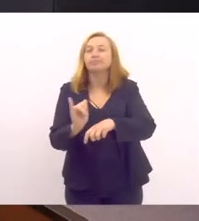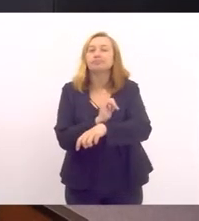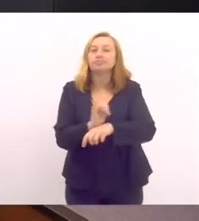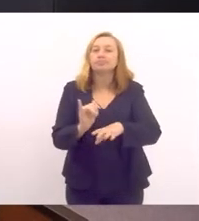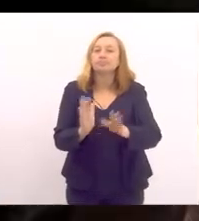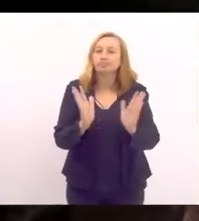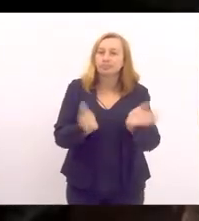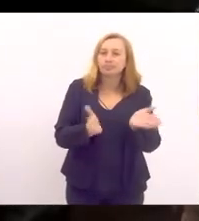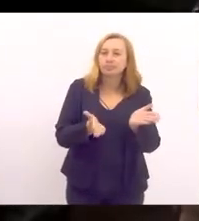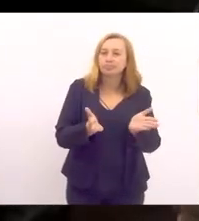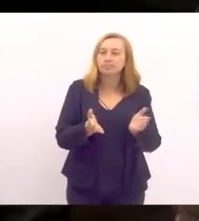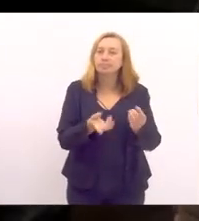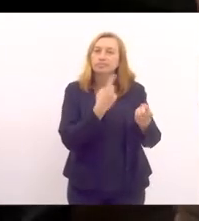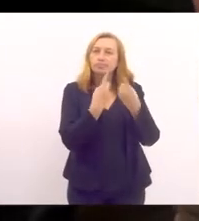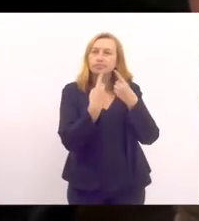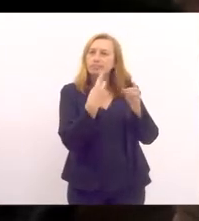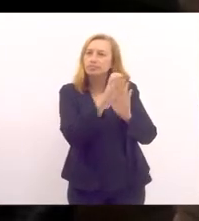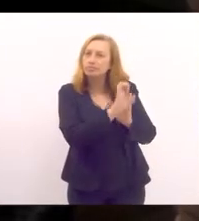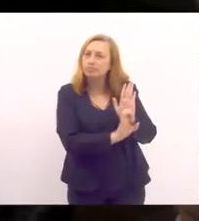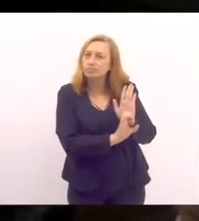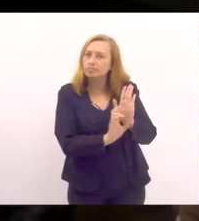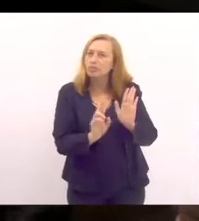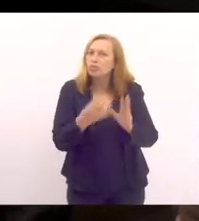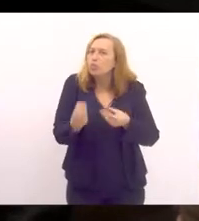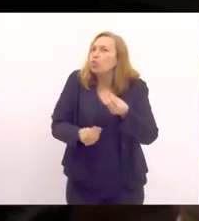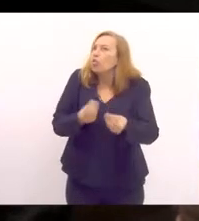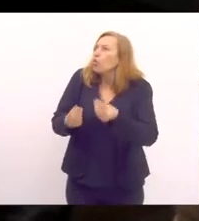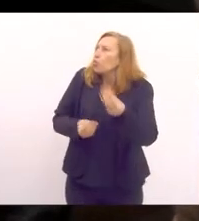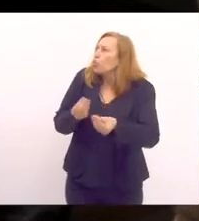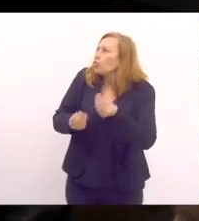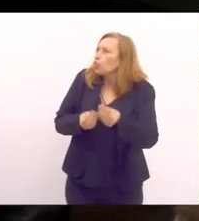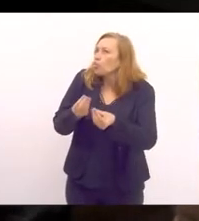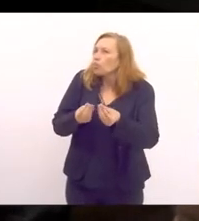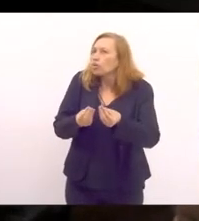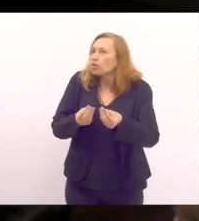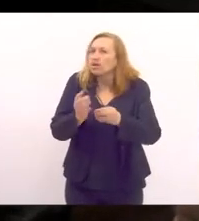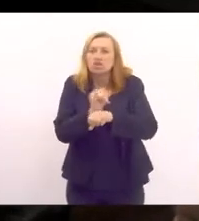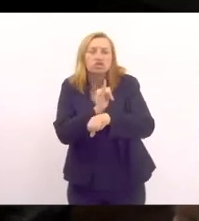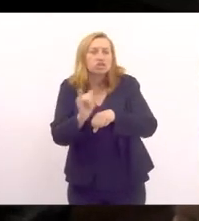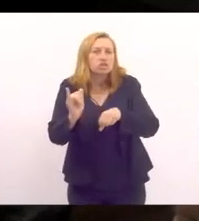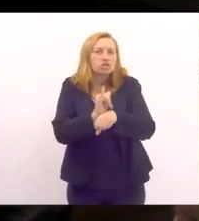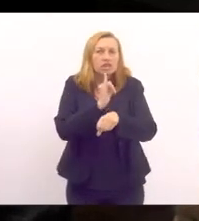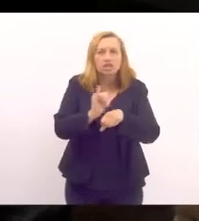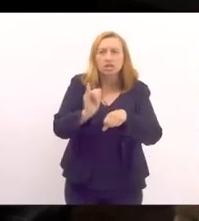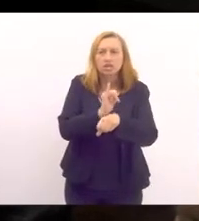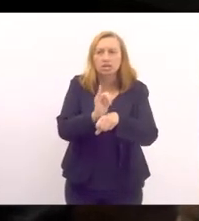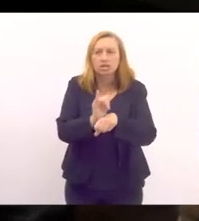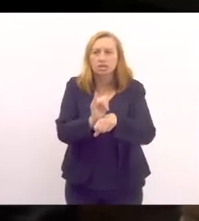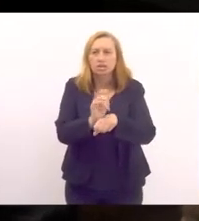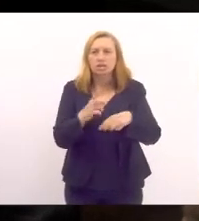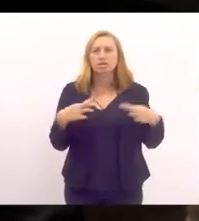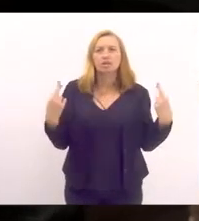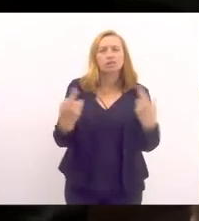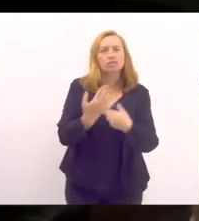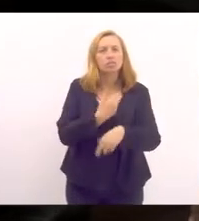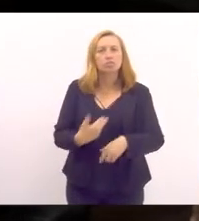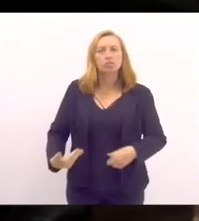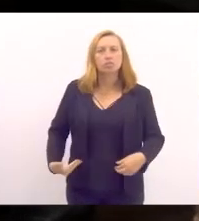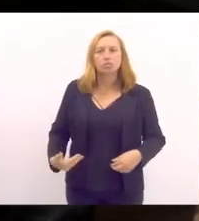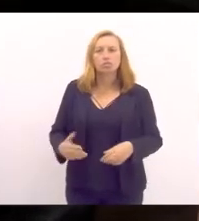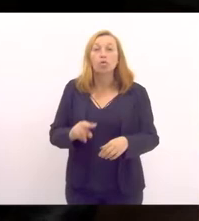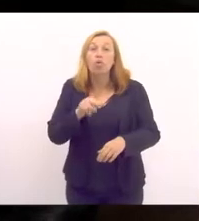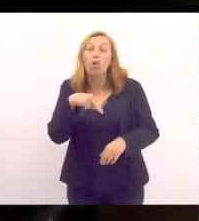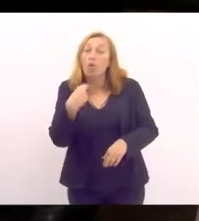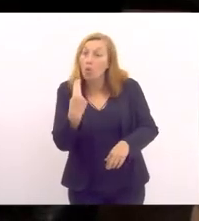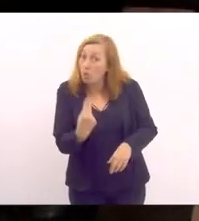discussão de emendas ou como que vai ser a dinâmica dessa audiência pública,